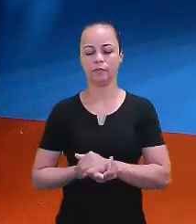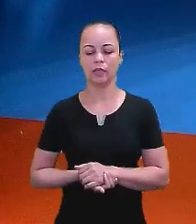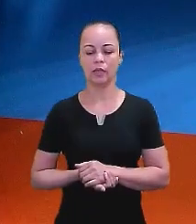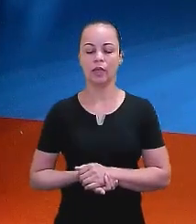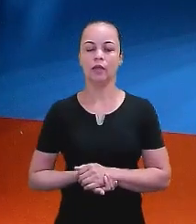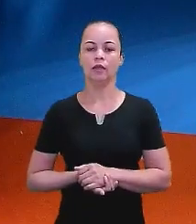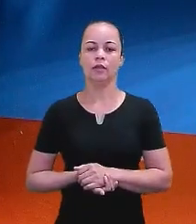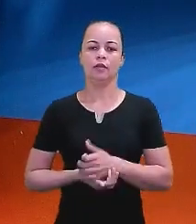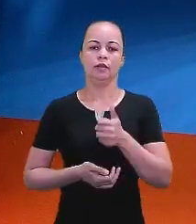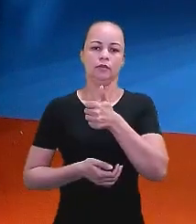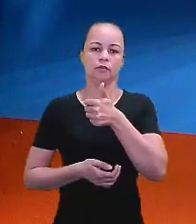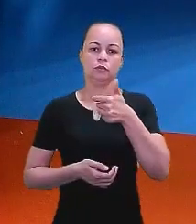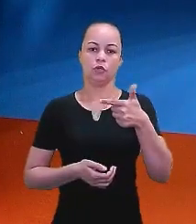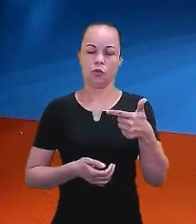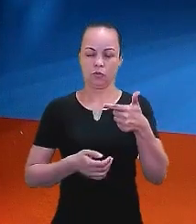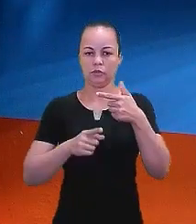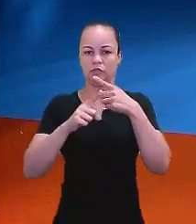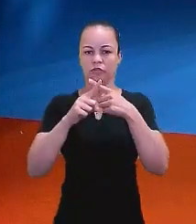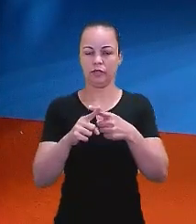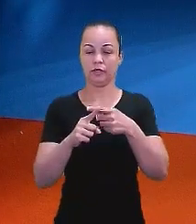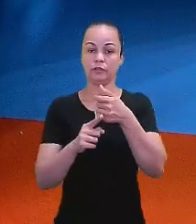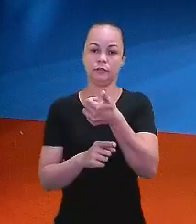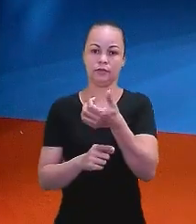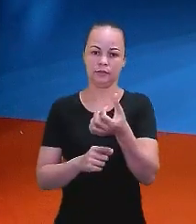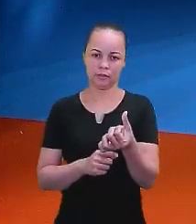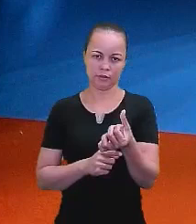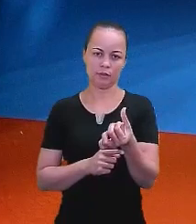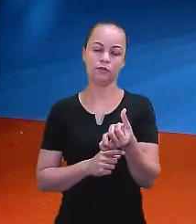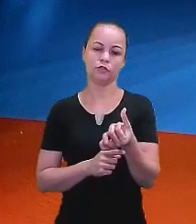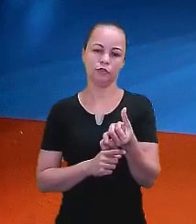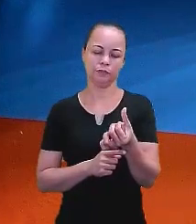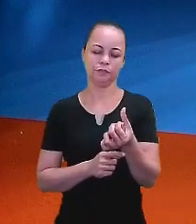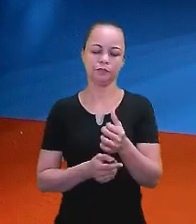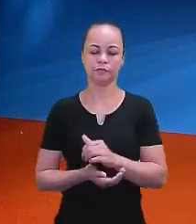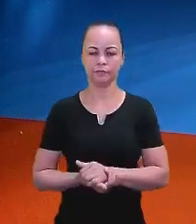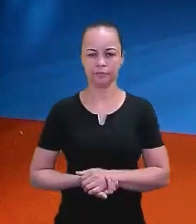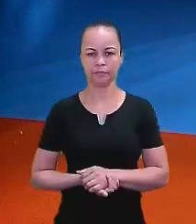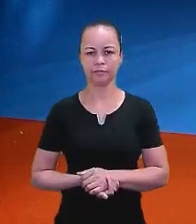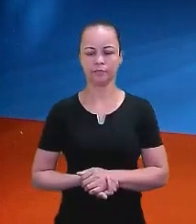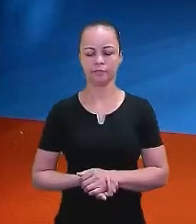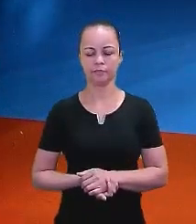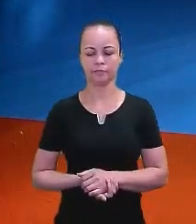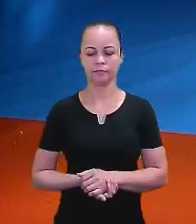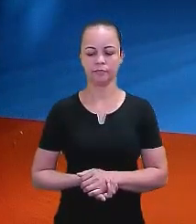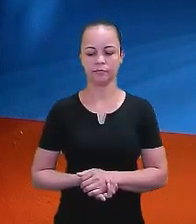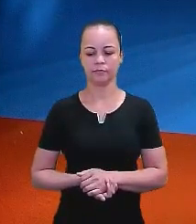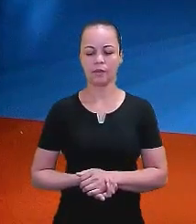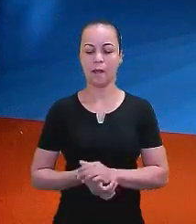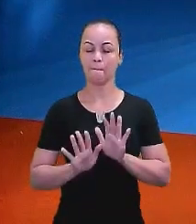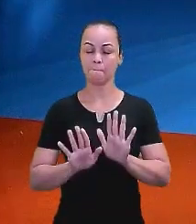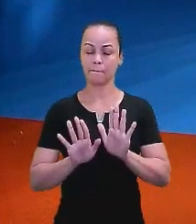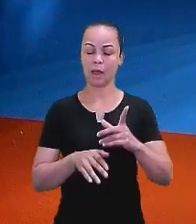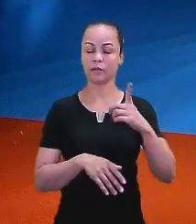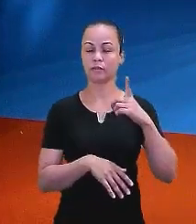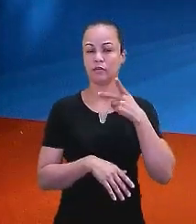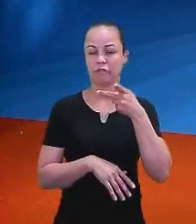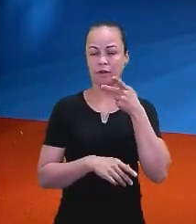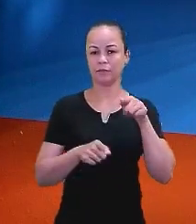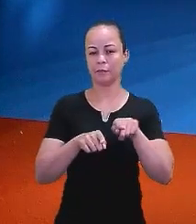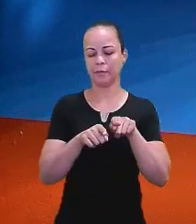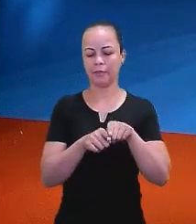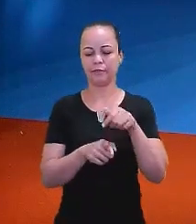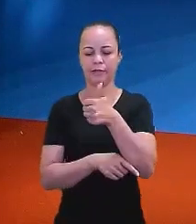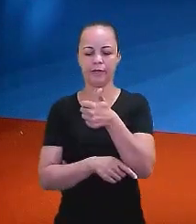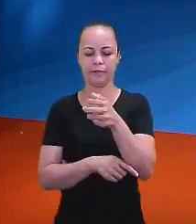12 fileiras por 16 poltronas. 12 vezes 16. Mas ele diz que tem 15 fileiras